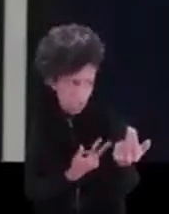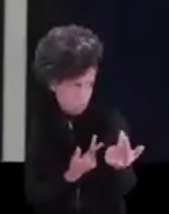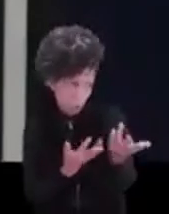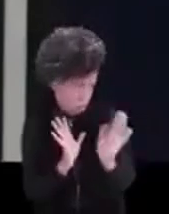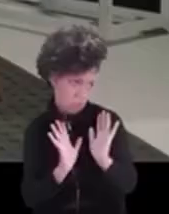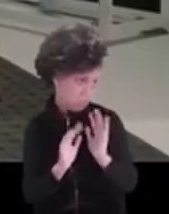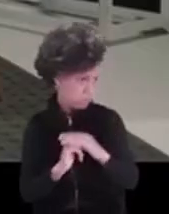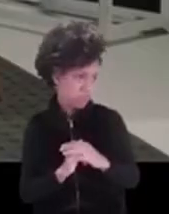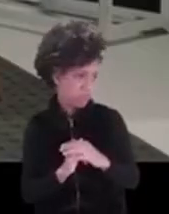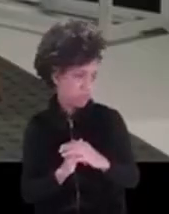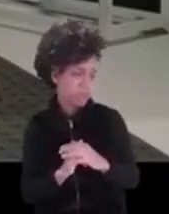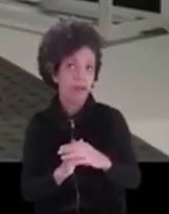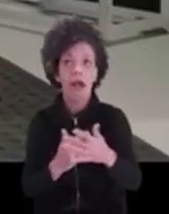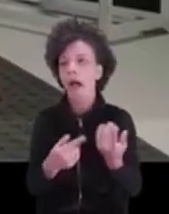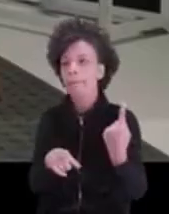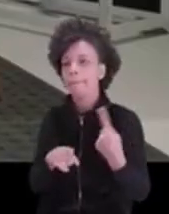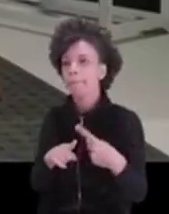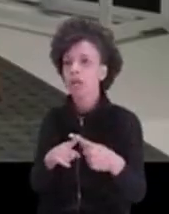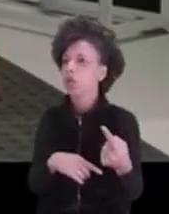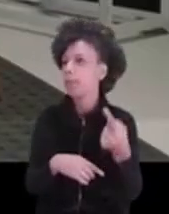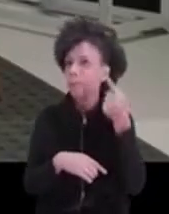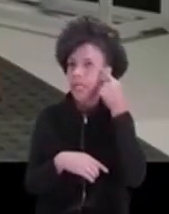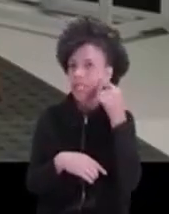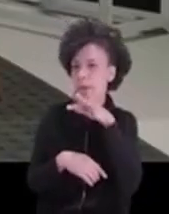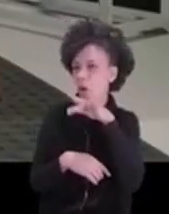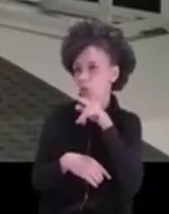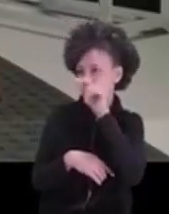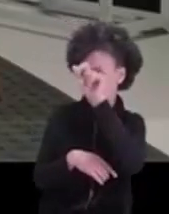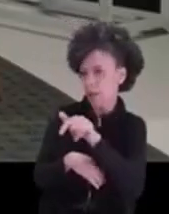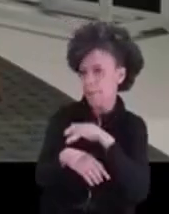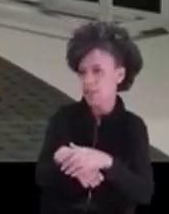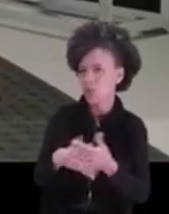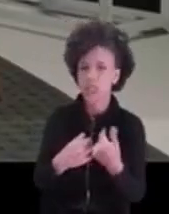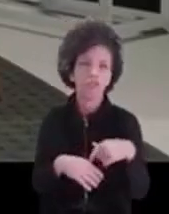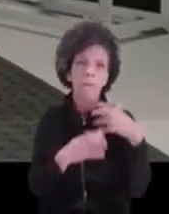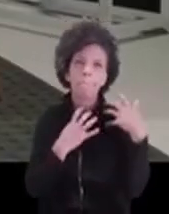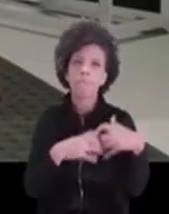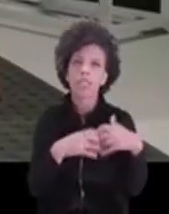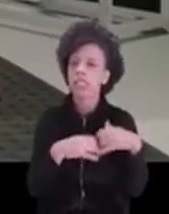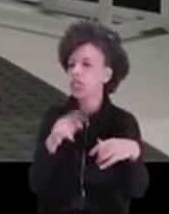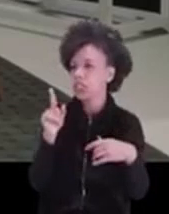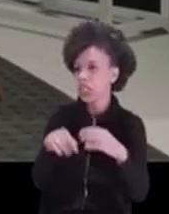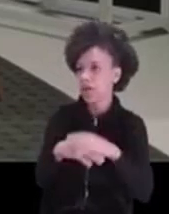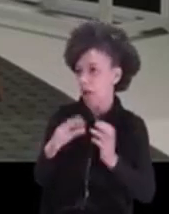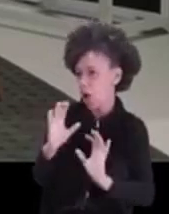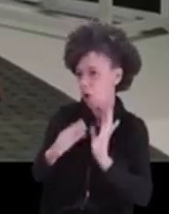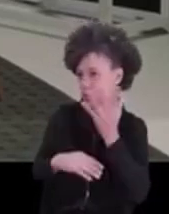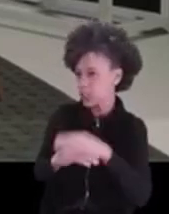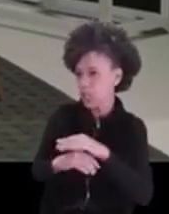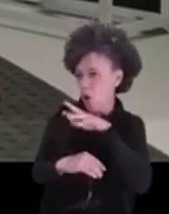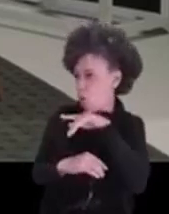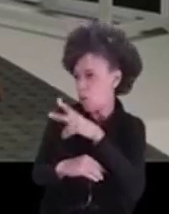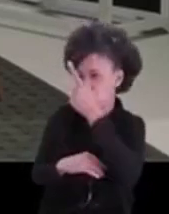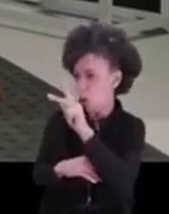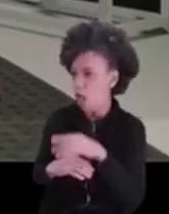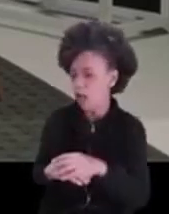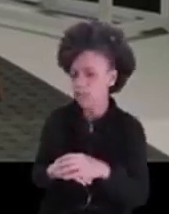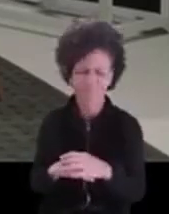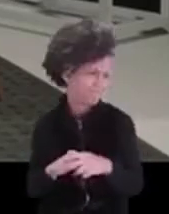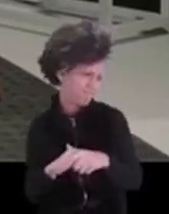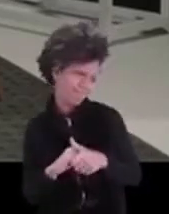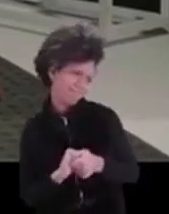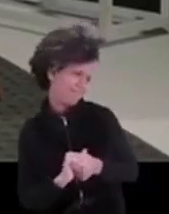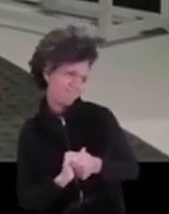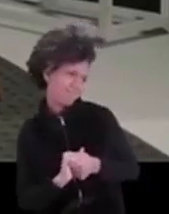então não tem a não porque eu tô pensando mal daquela pessoa então vou ficar aqui pensando e ela vai acontecer algo de ruim com ela entendeu